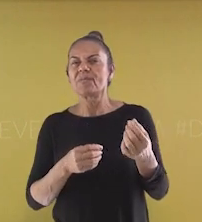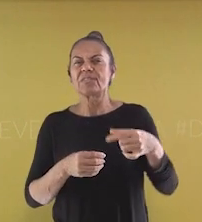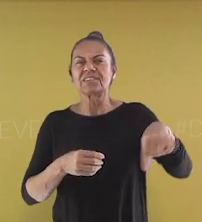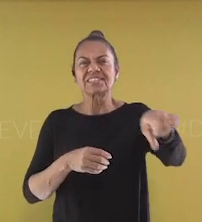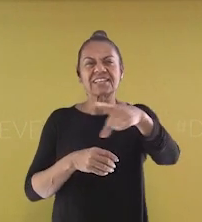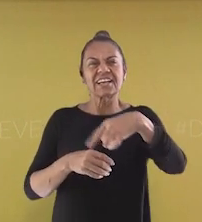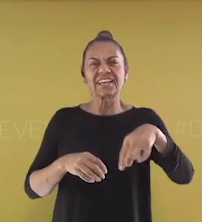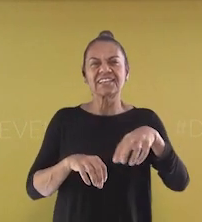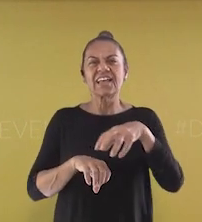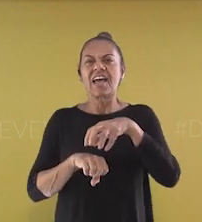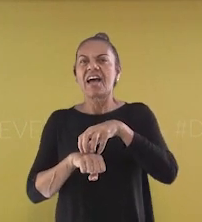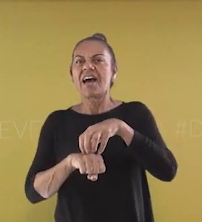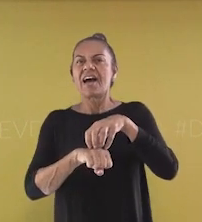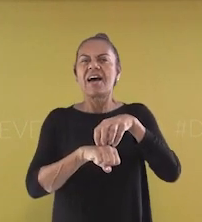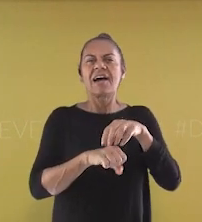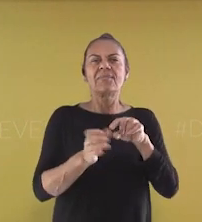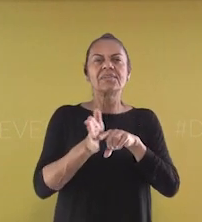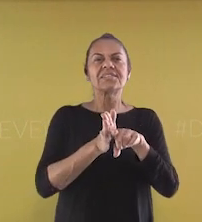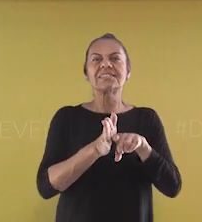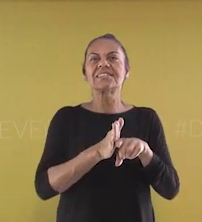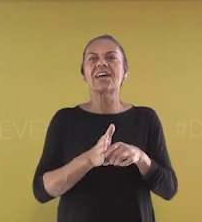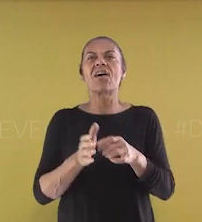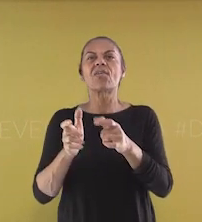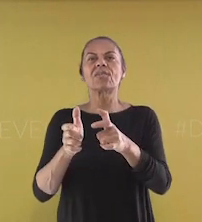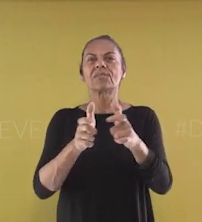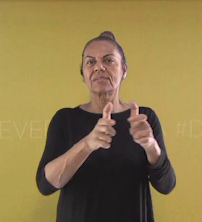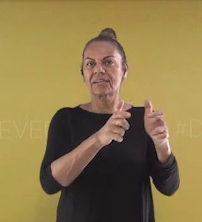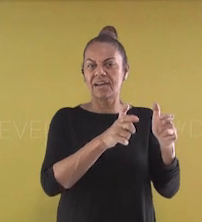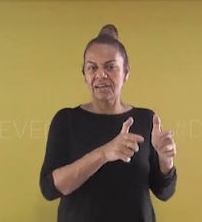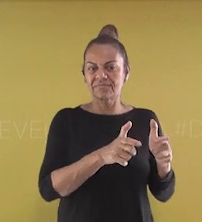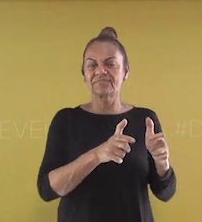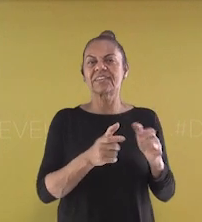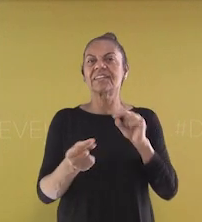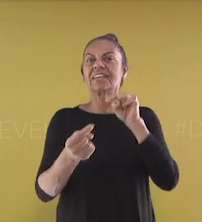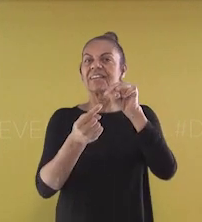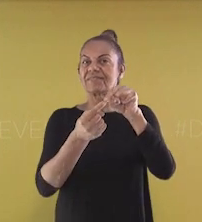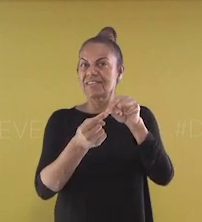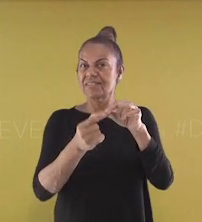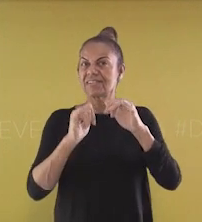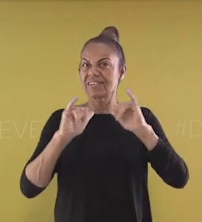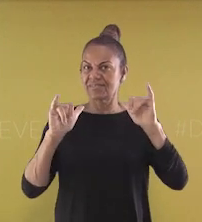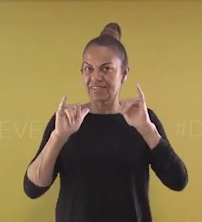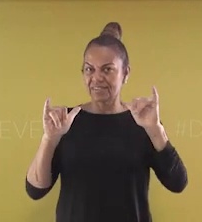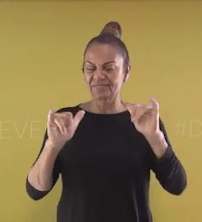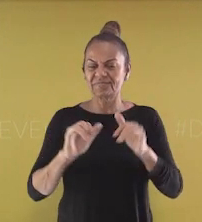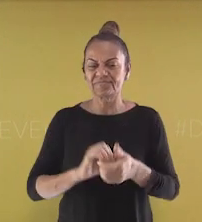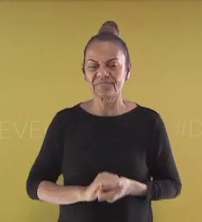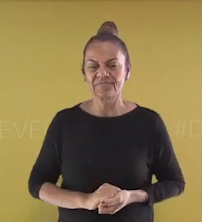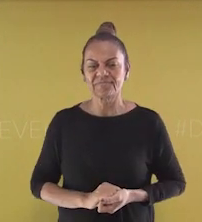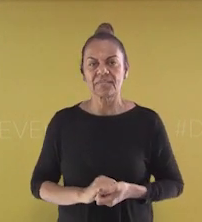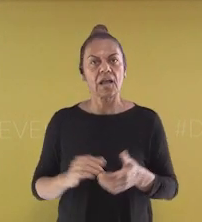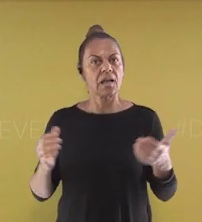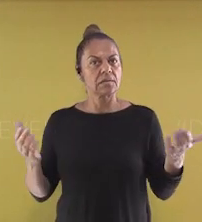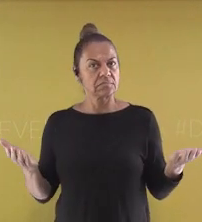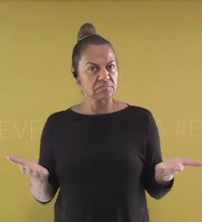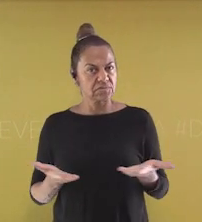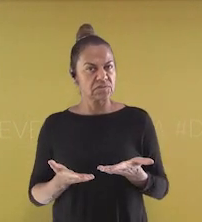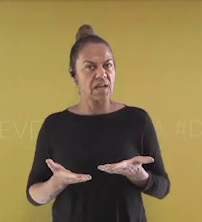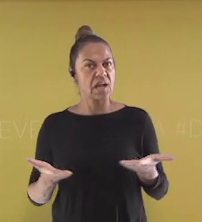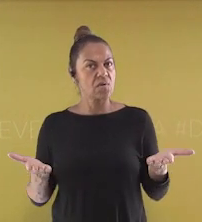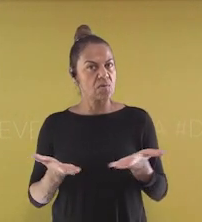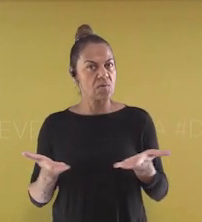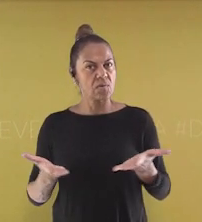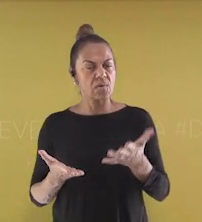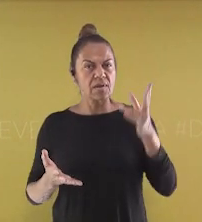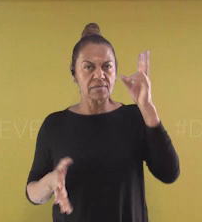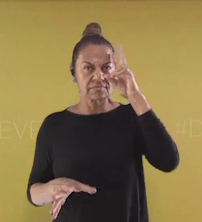que aderiu à campanha? Agora sim chegamos ao fim da nossa aula e como falamos de assuntos importantes,